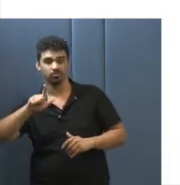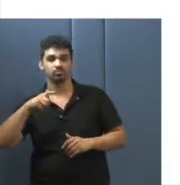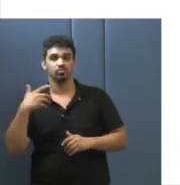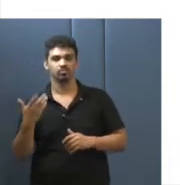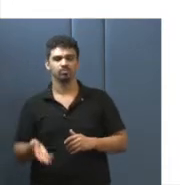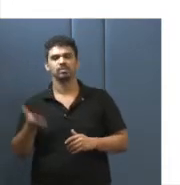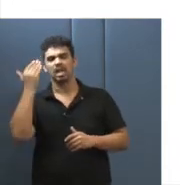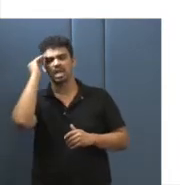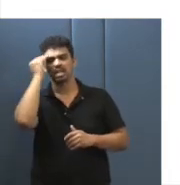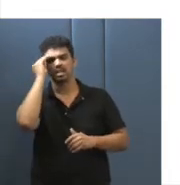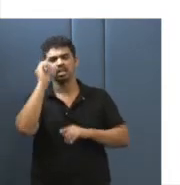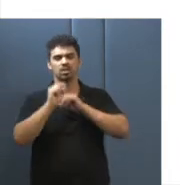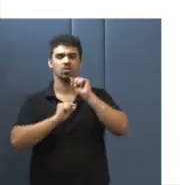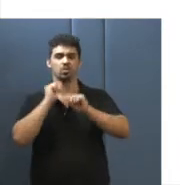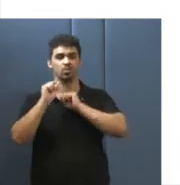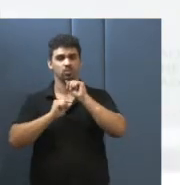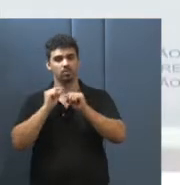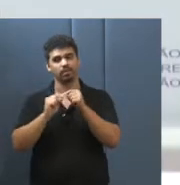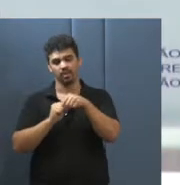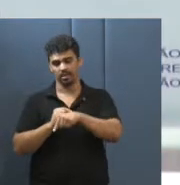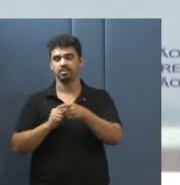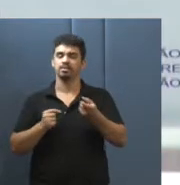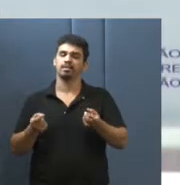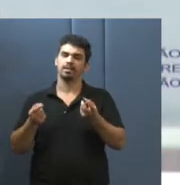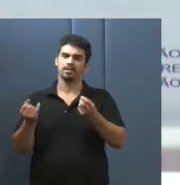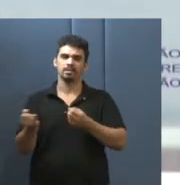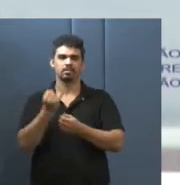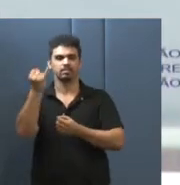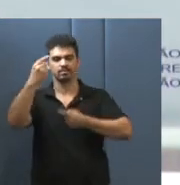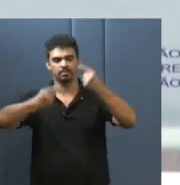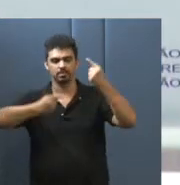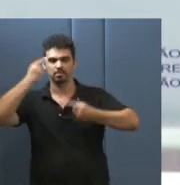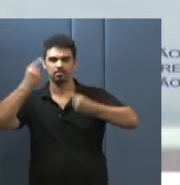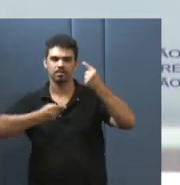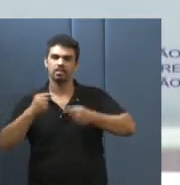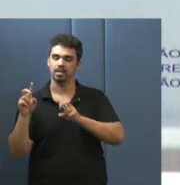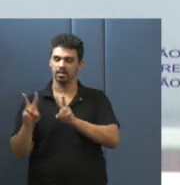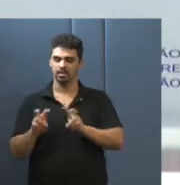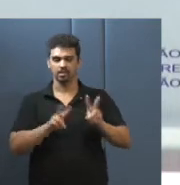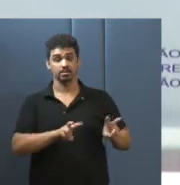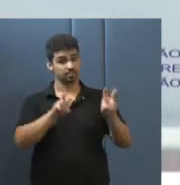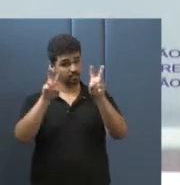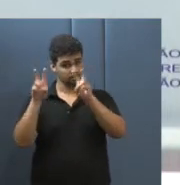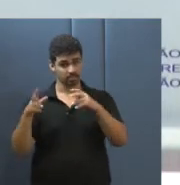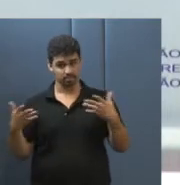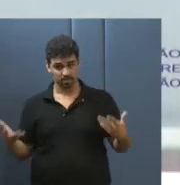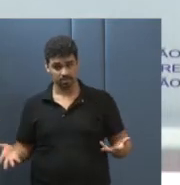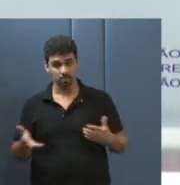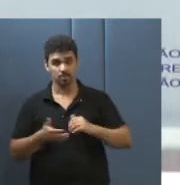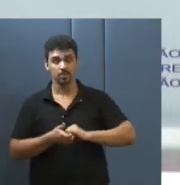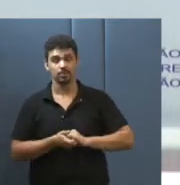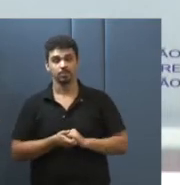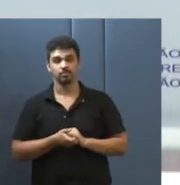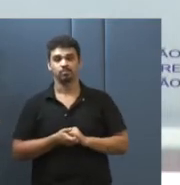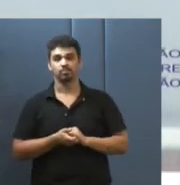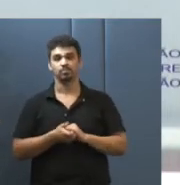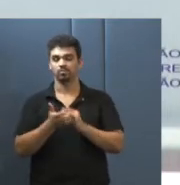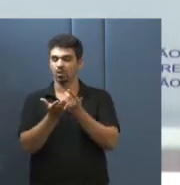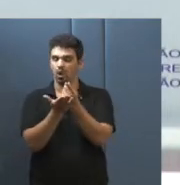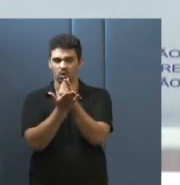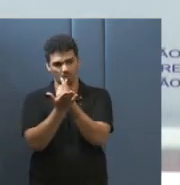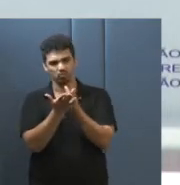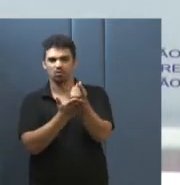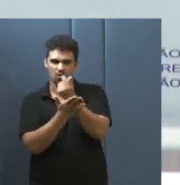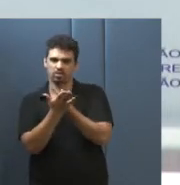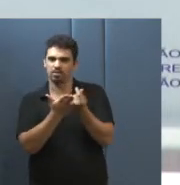o foro adequado para debater esses temas, que é quem efetivamente debate os nossos limites atuariais, orçamentariamente